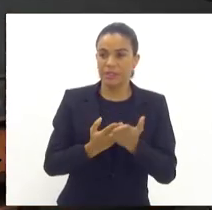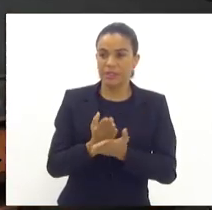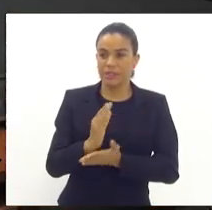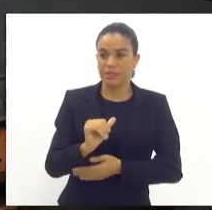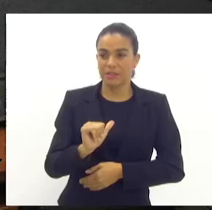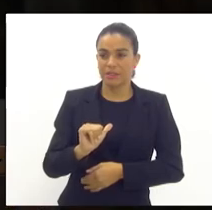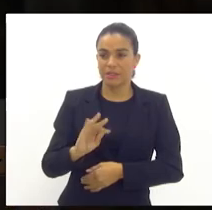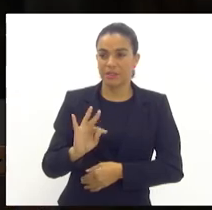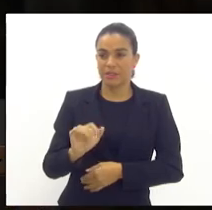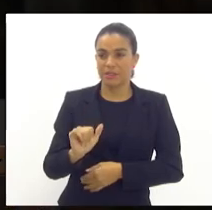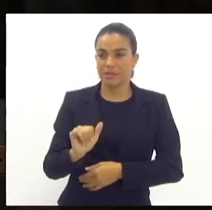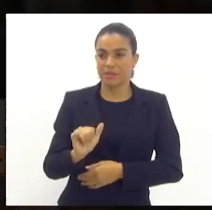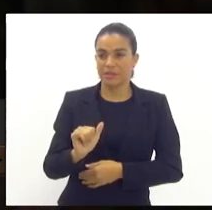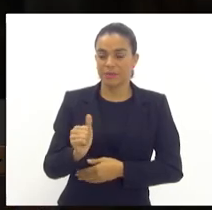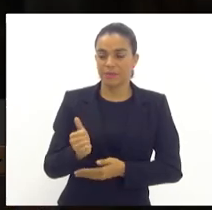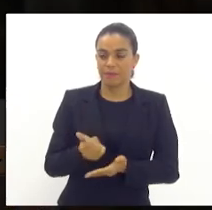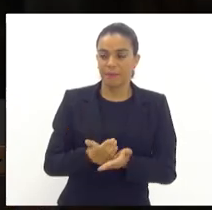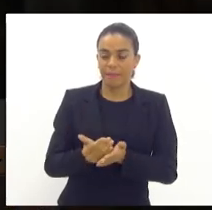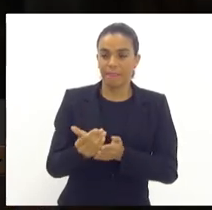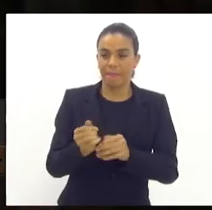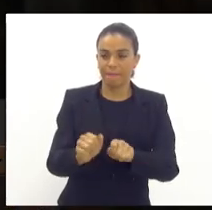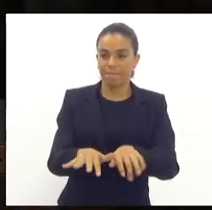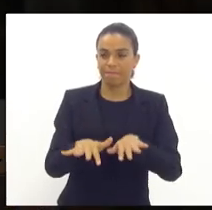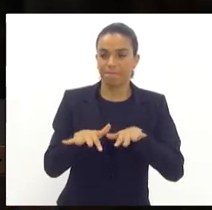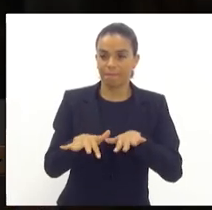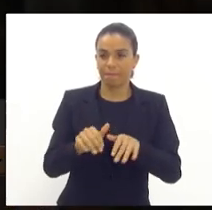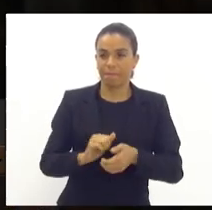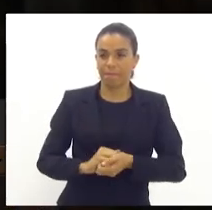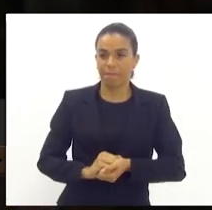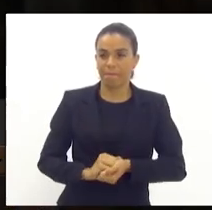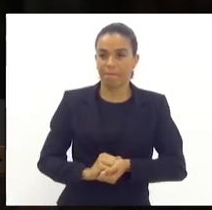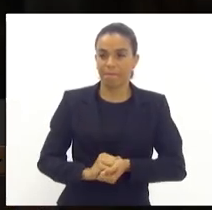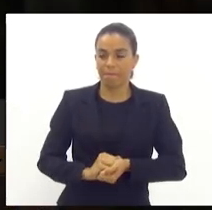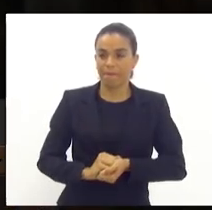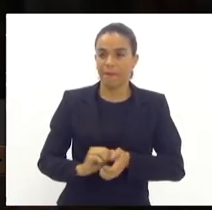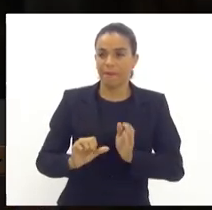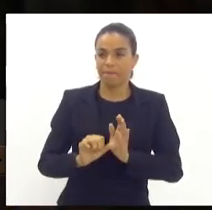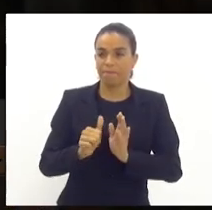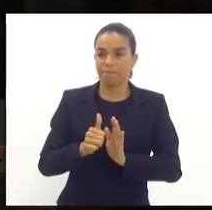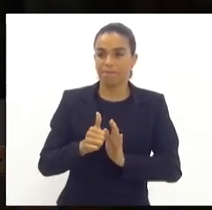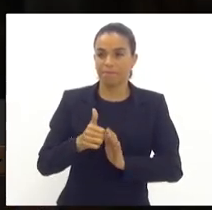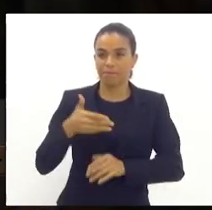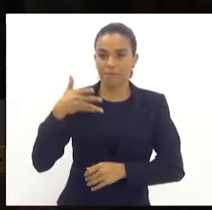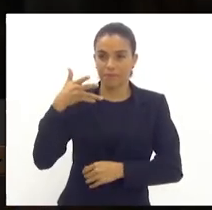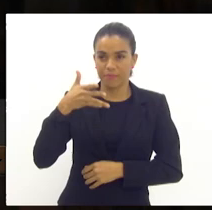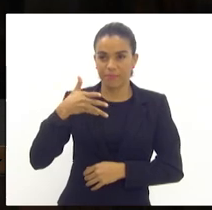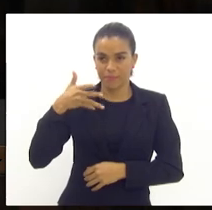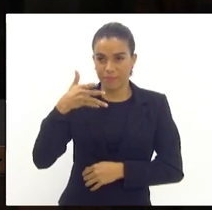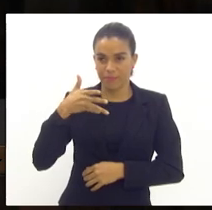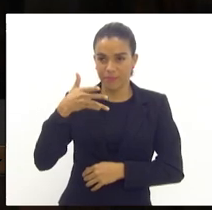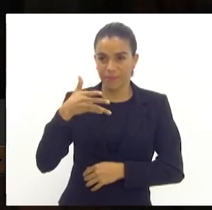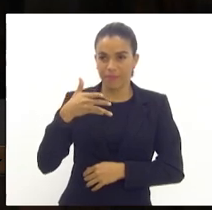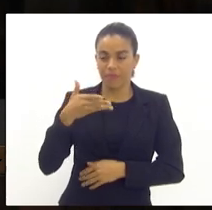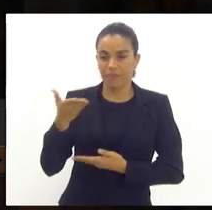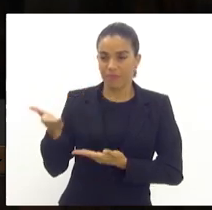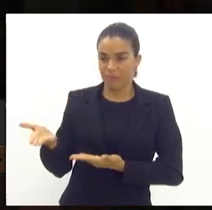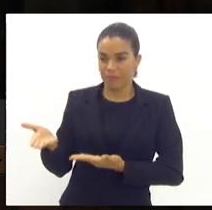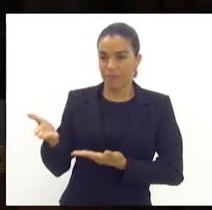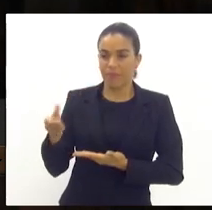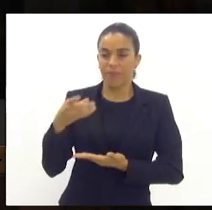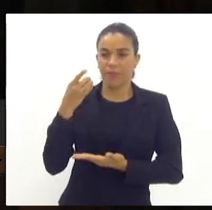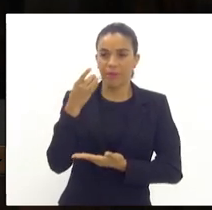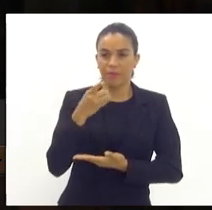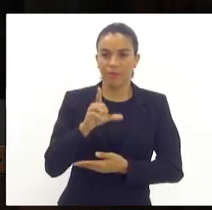aprovada a ata, passa-se ao expediente inicial. A primeira oradora inscrita é a nobre